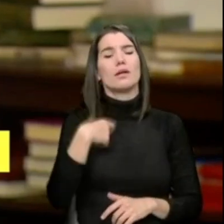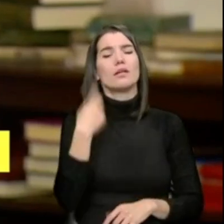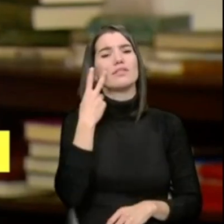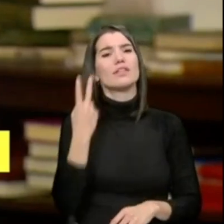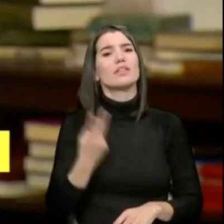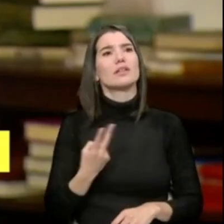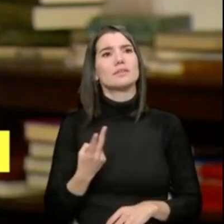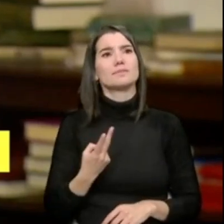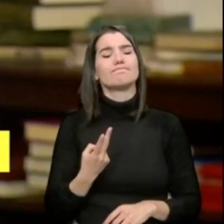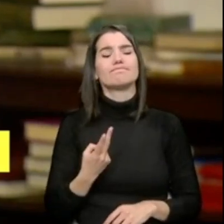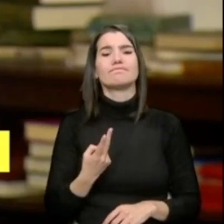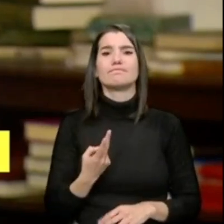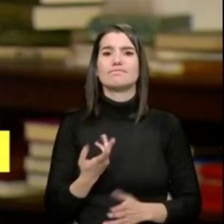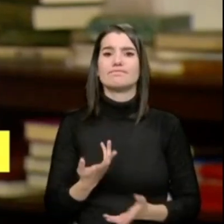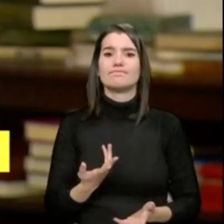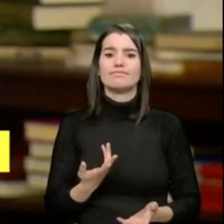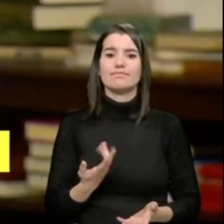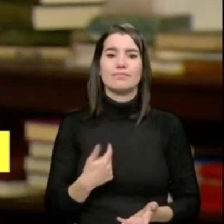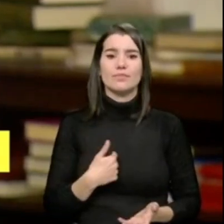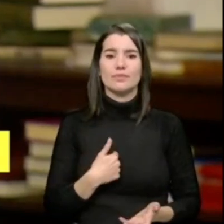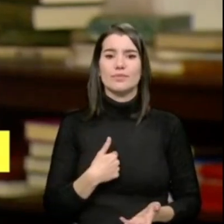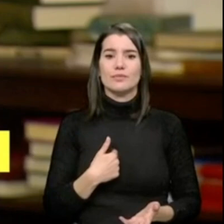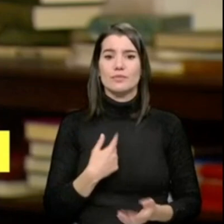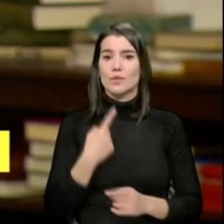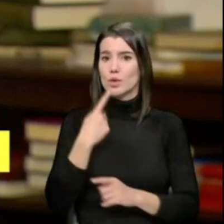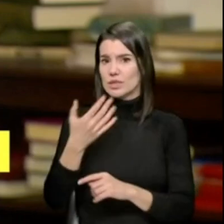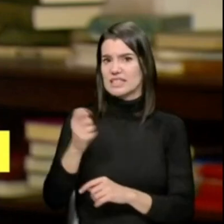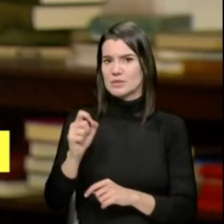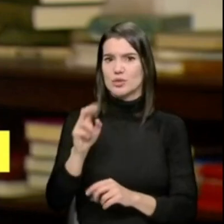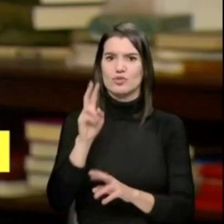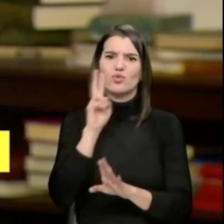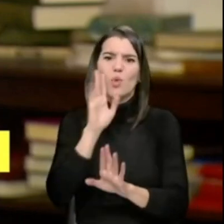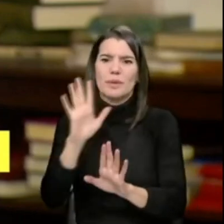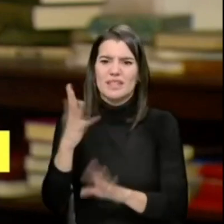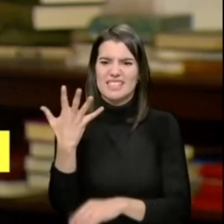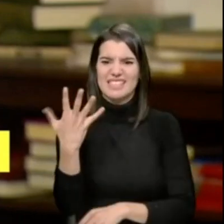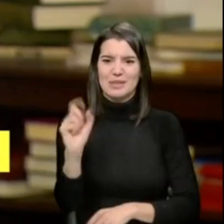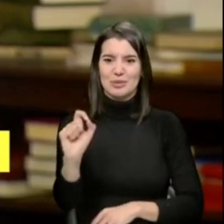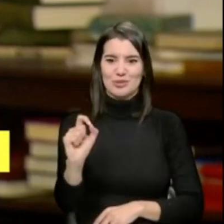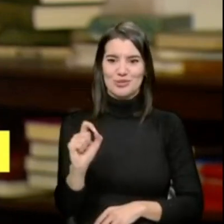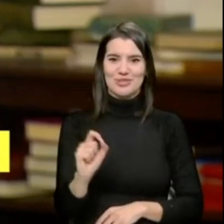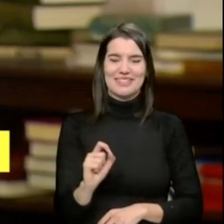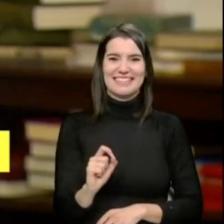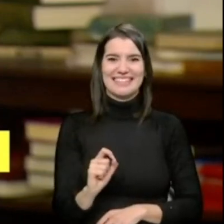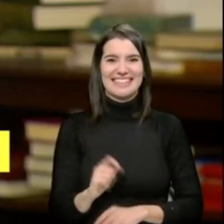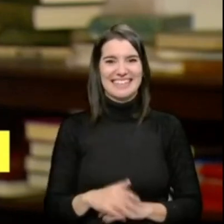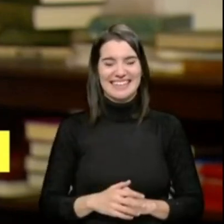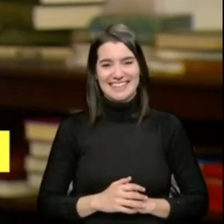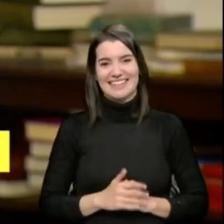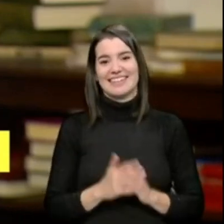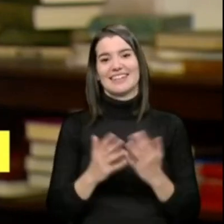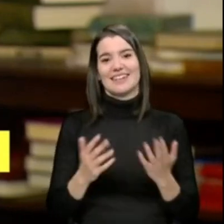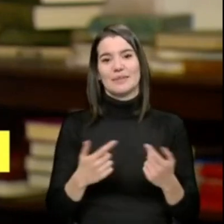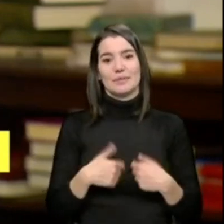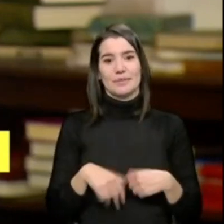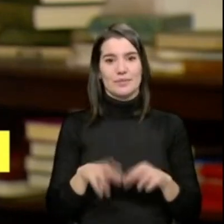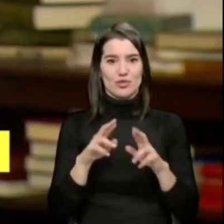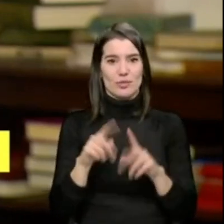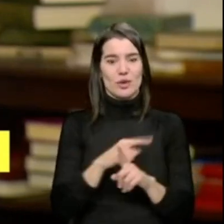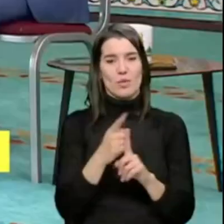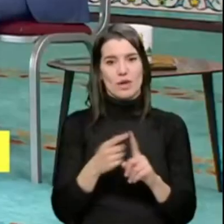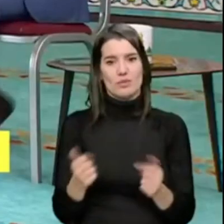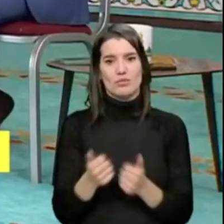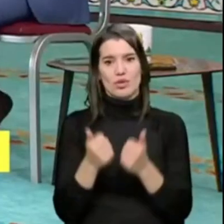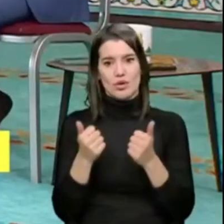sido... quer dizer... Eu disse 15 minutos, mas são 5, peço desculpa. Pronto. Pois. Mas eu espero que seja um ano melhor. Um